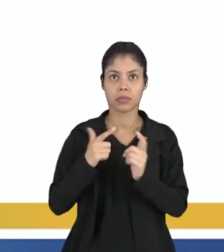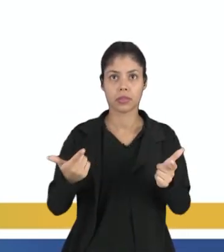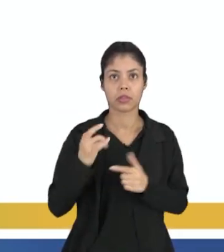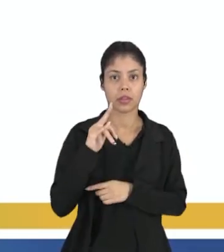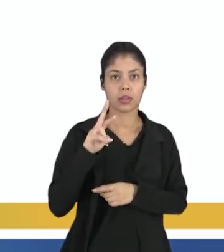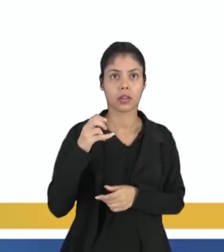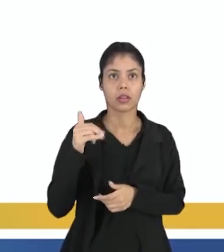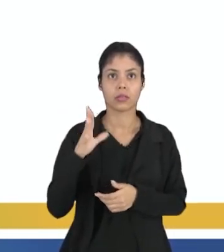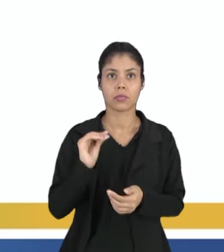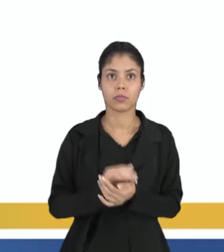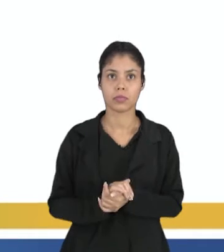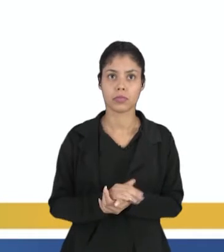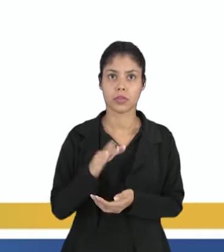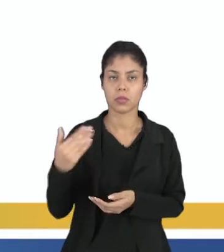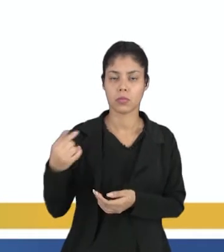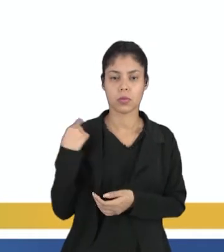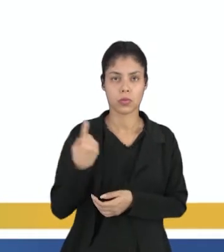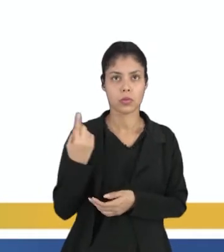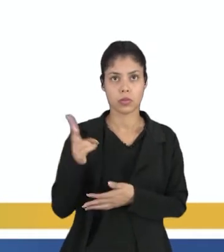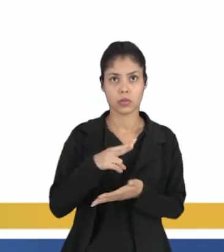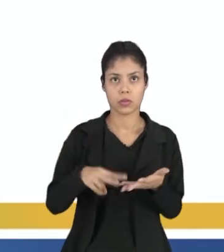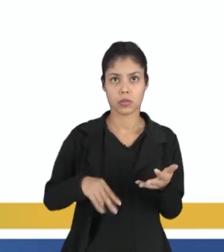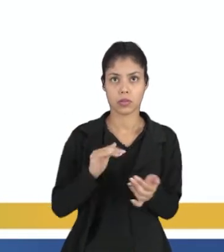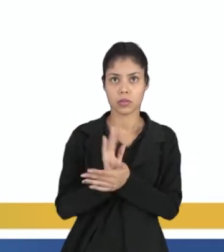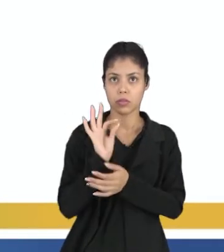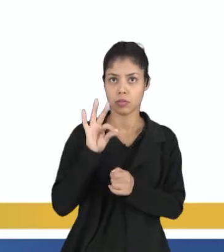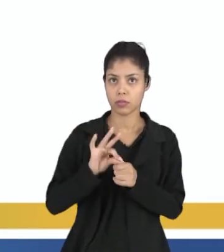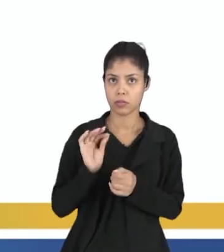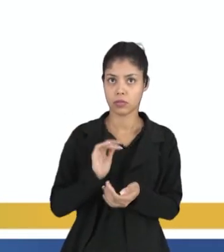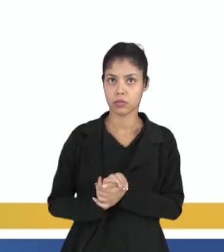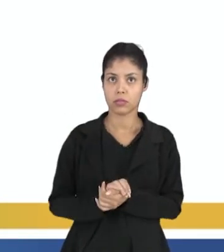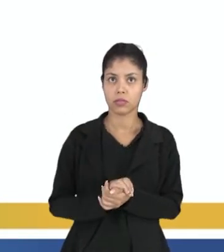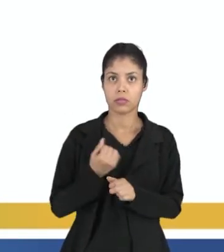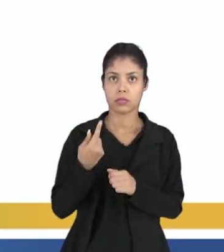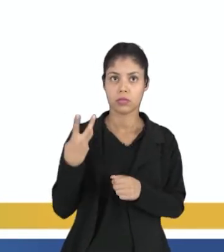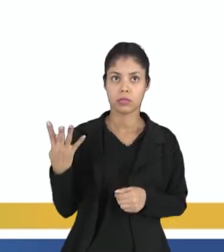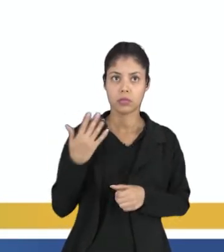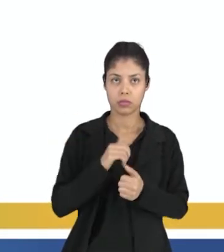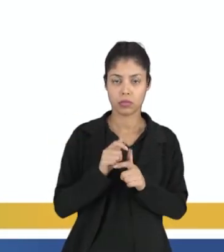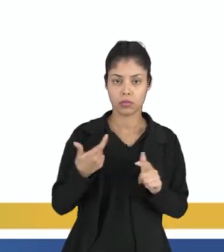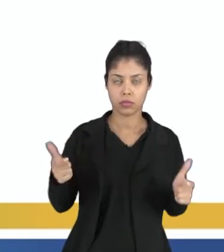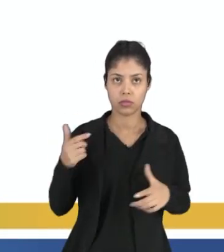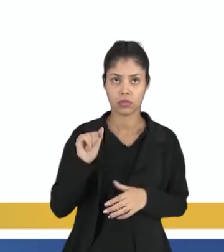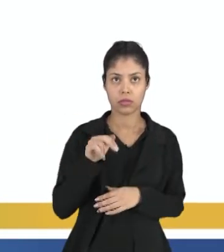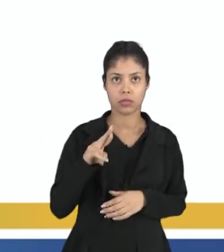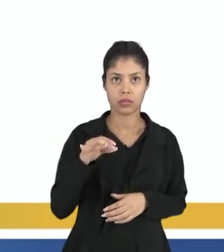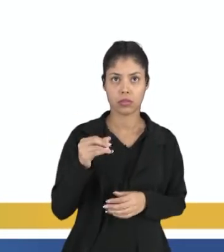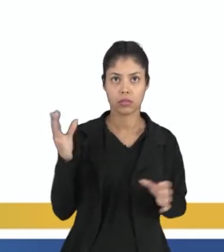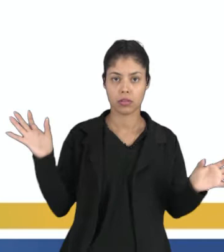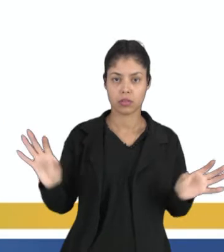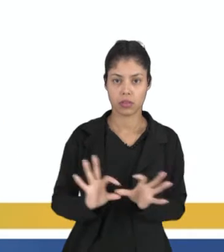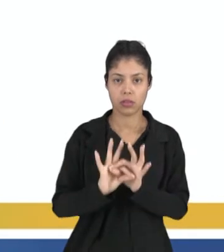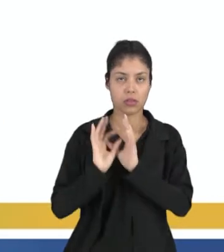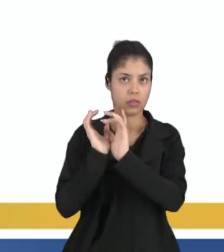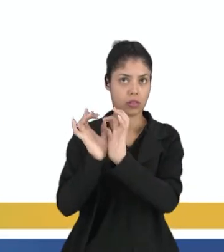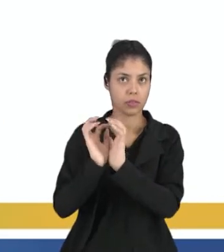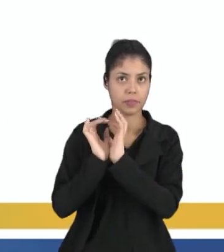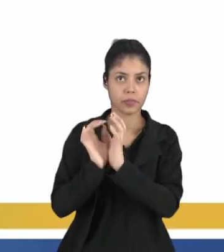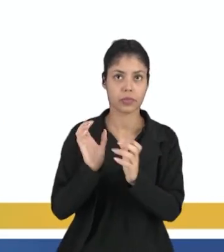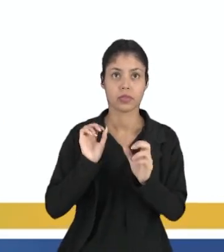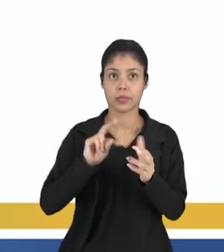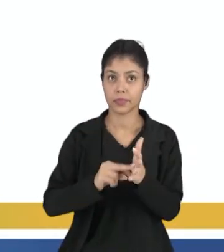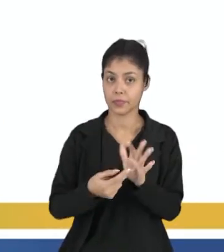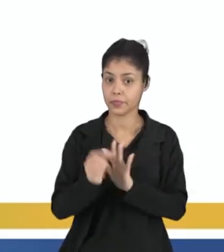crescimento intelectual. Enquanto o indivíduo lê, ele realiza uma quantidade maior de sinapses, conexões neurais.